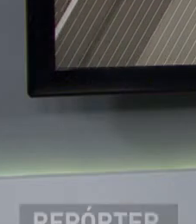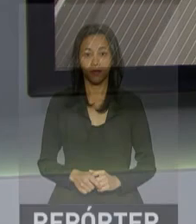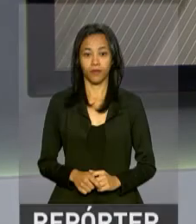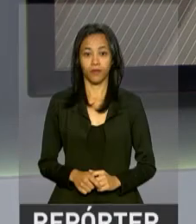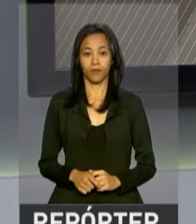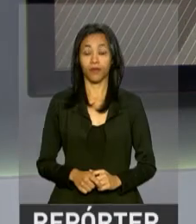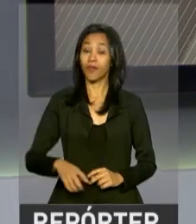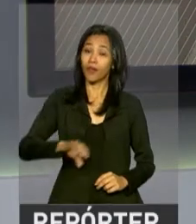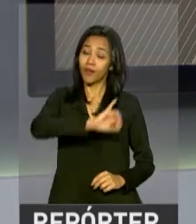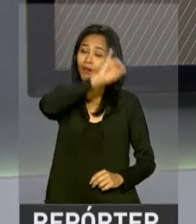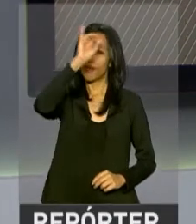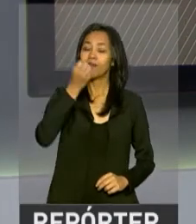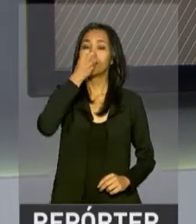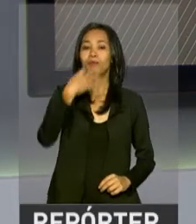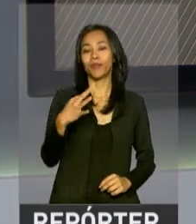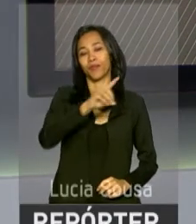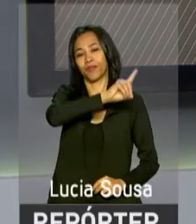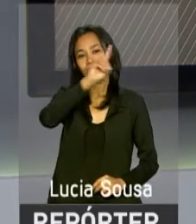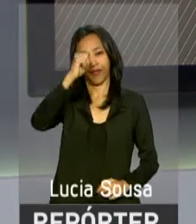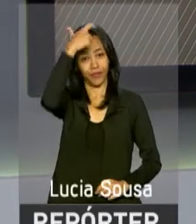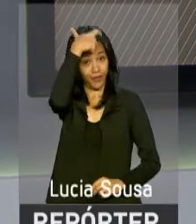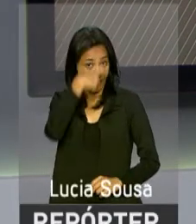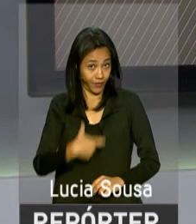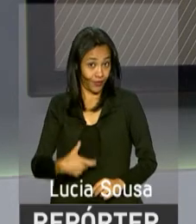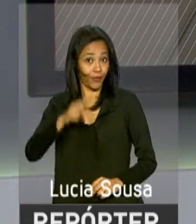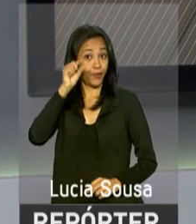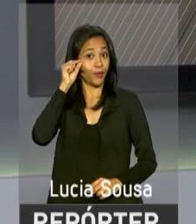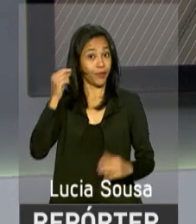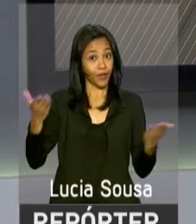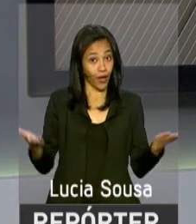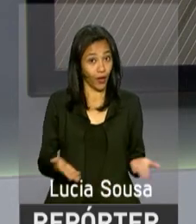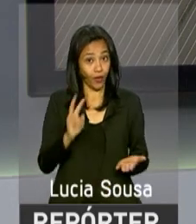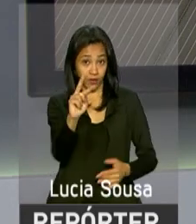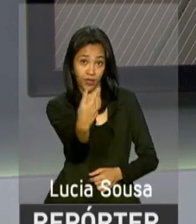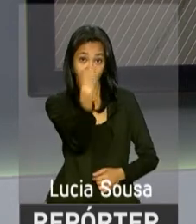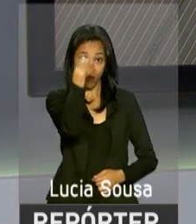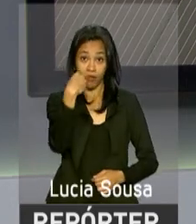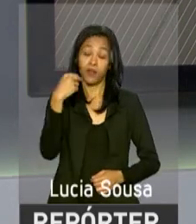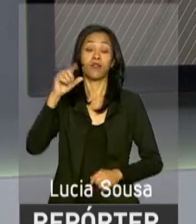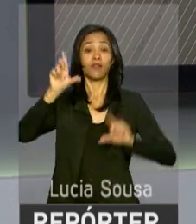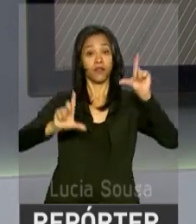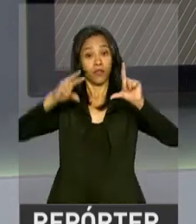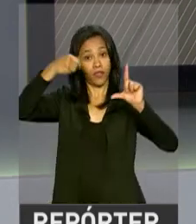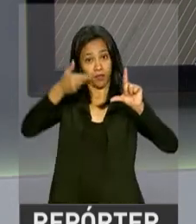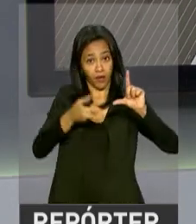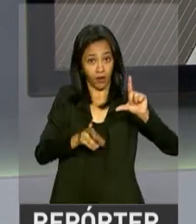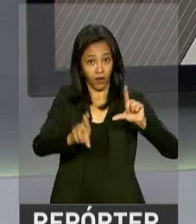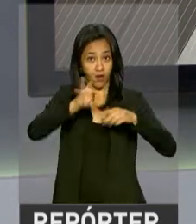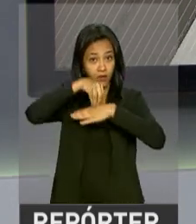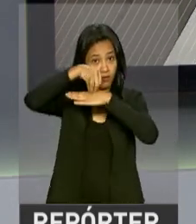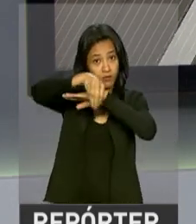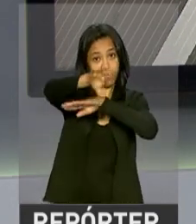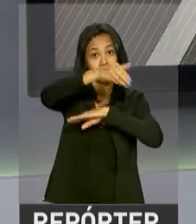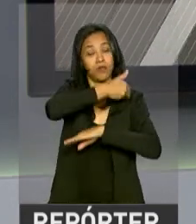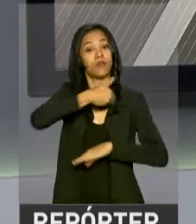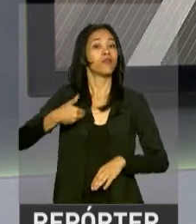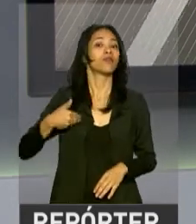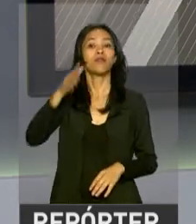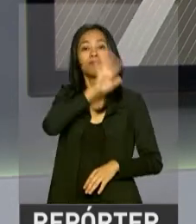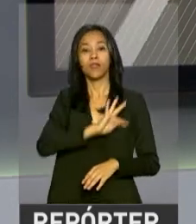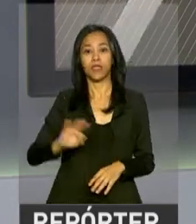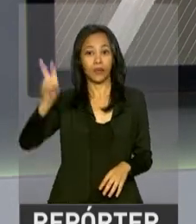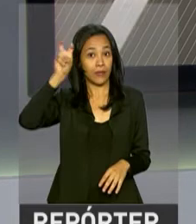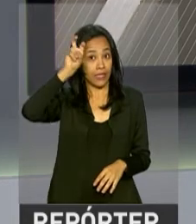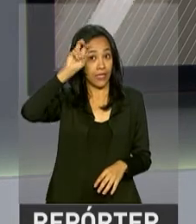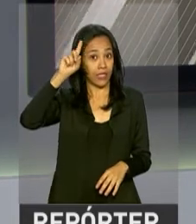olá bom dia sou thaíssa dias ea partir de agora você acompanha o repórter nbr com as notícias do governo federal nesta quinta